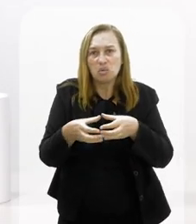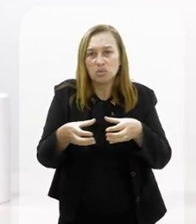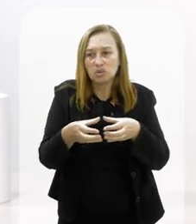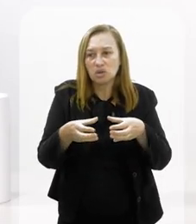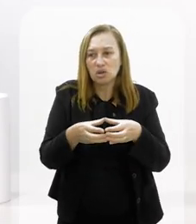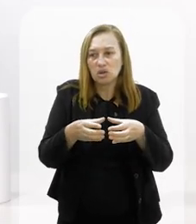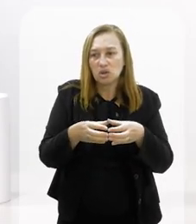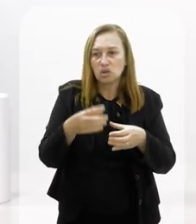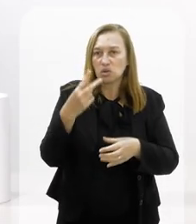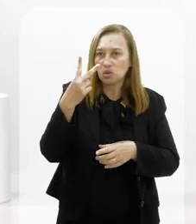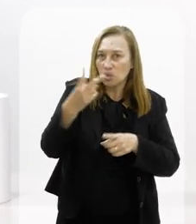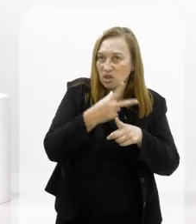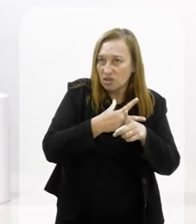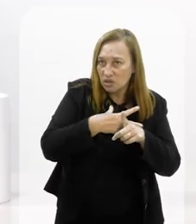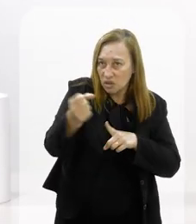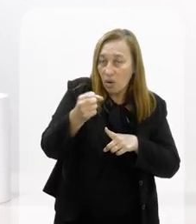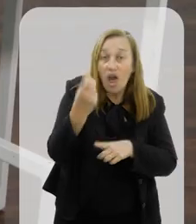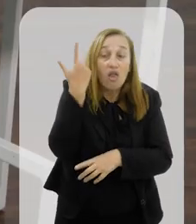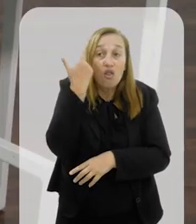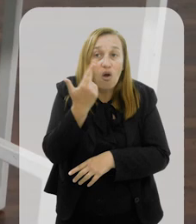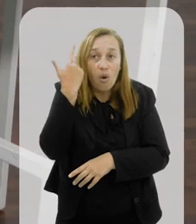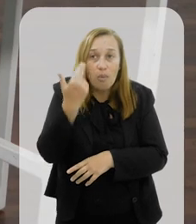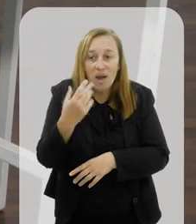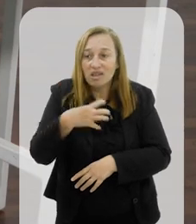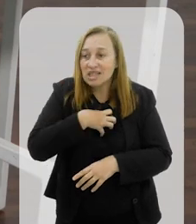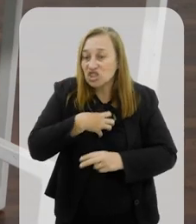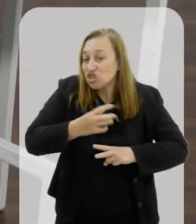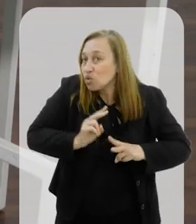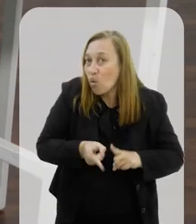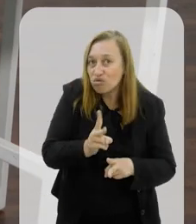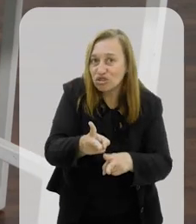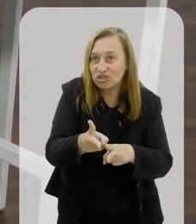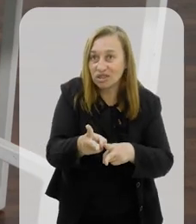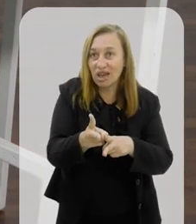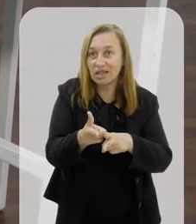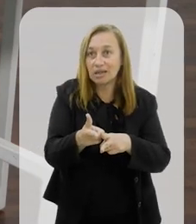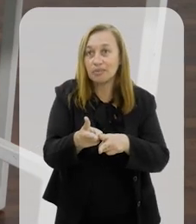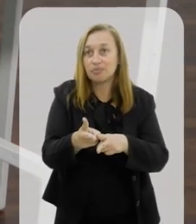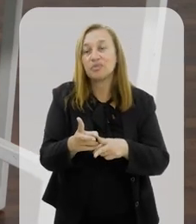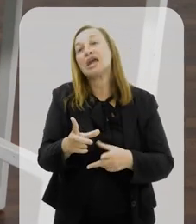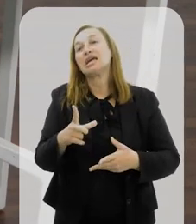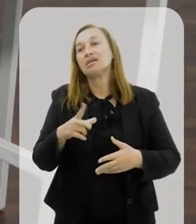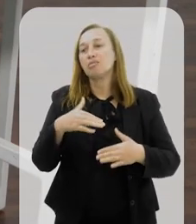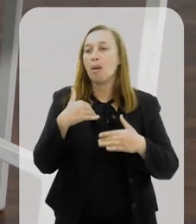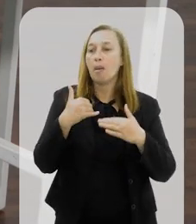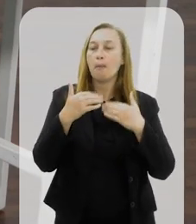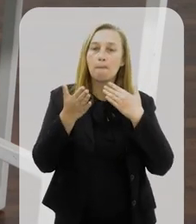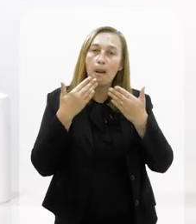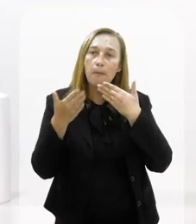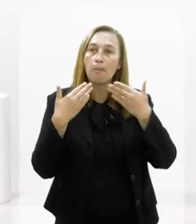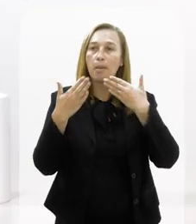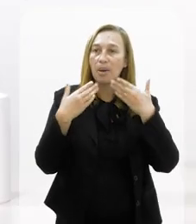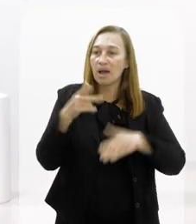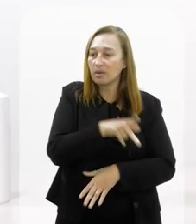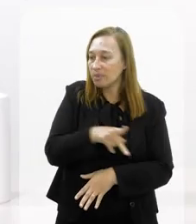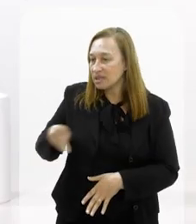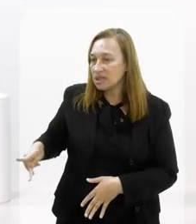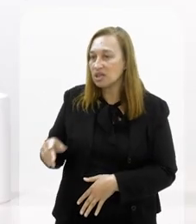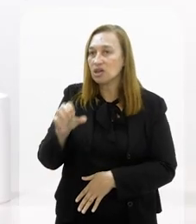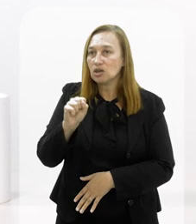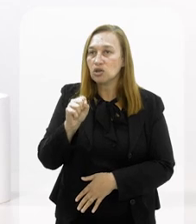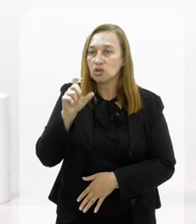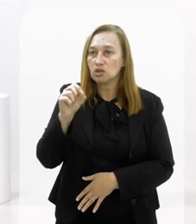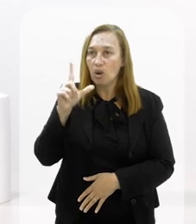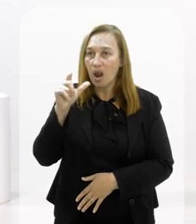porque após dois campeonatos era natural o sentido de continuidade E aí a gente teve um papo né com o presidente com a